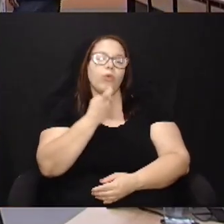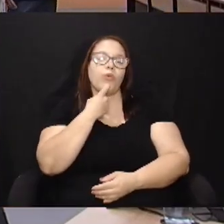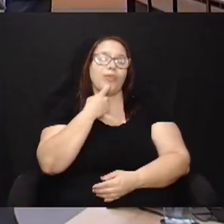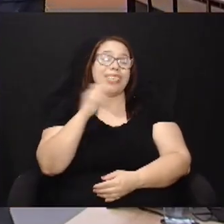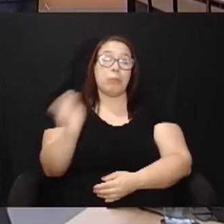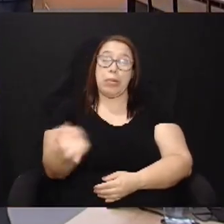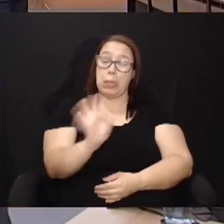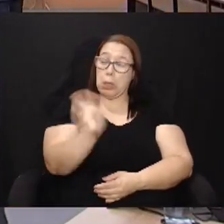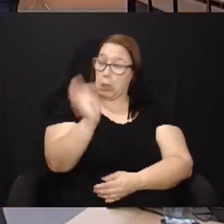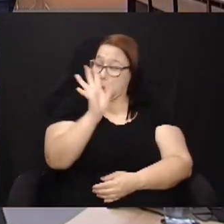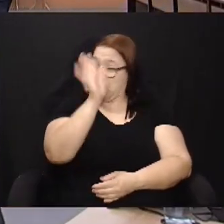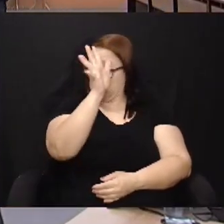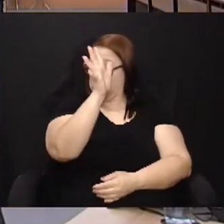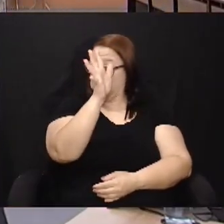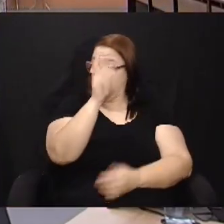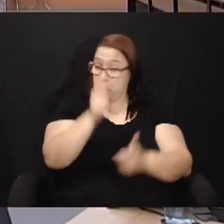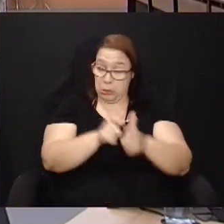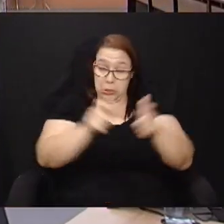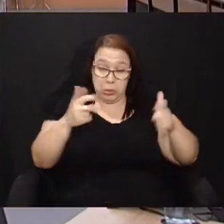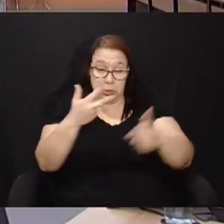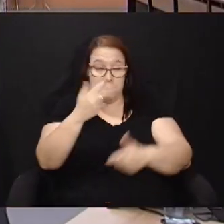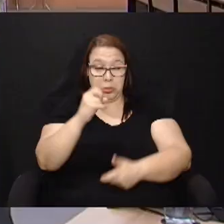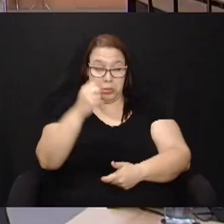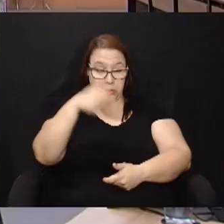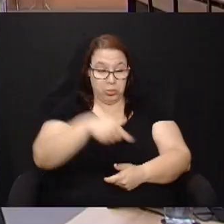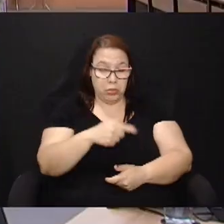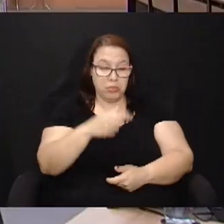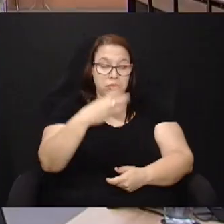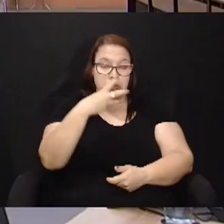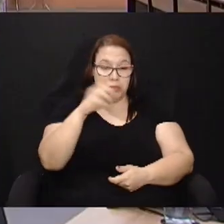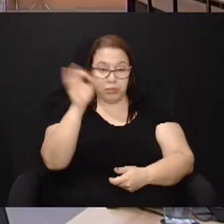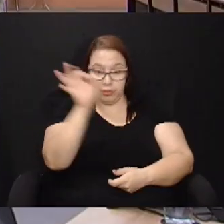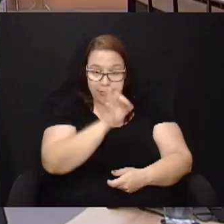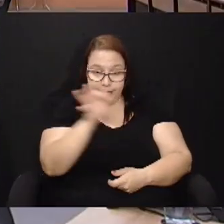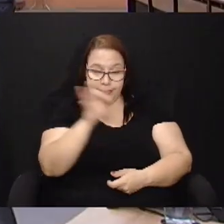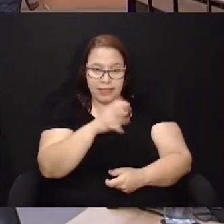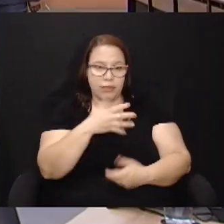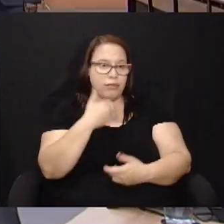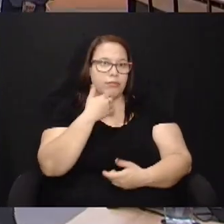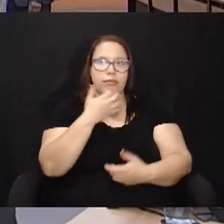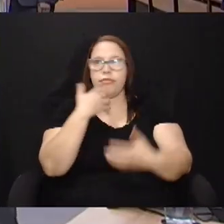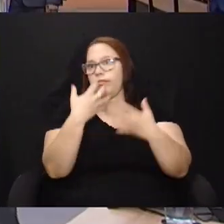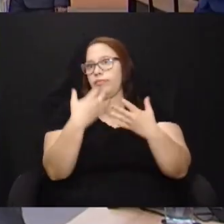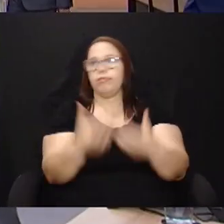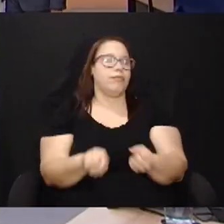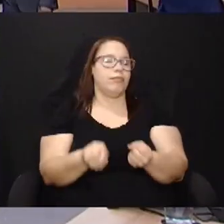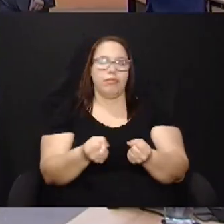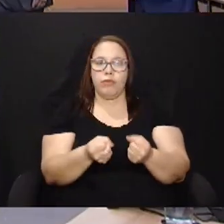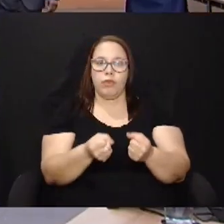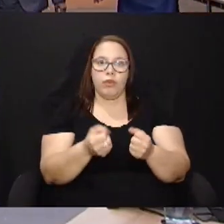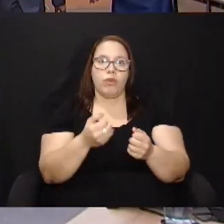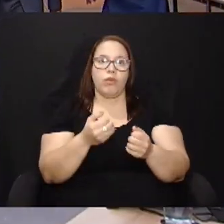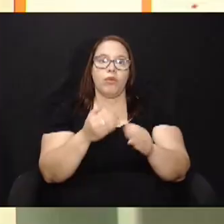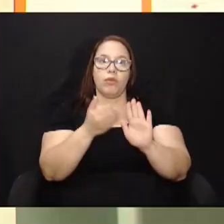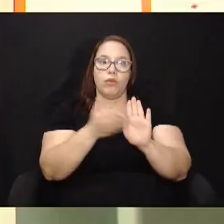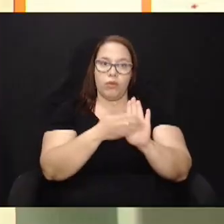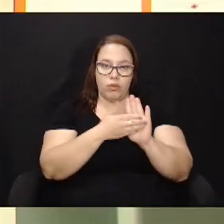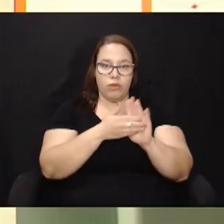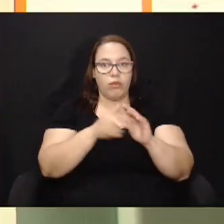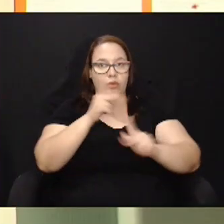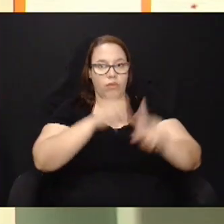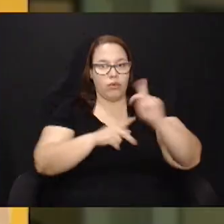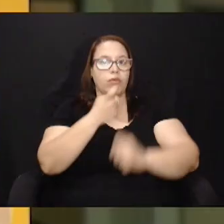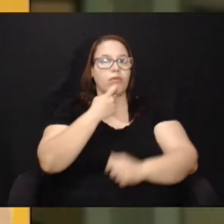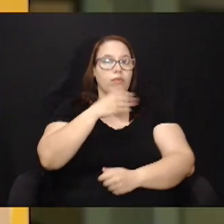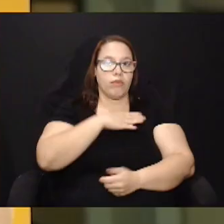teve um aumento em 2017 de 30%, que é inadmissível, e isso é uma forma de retratar aí com a população da cidade de Campinas.